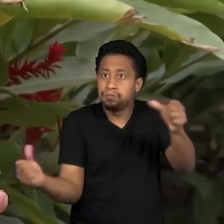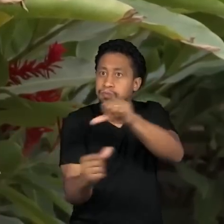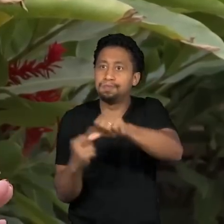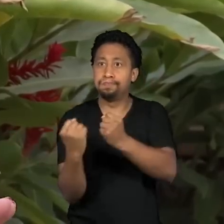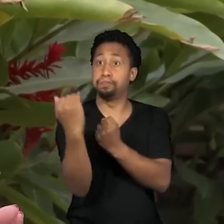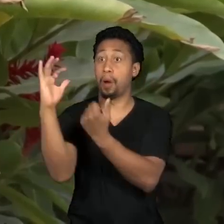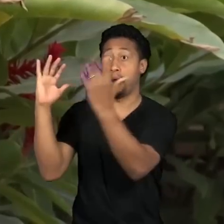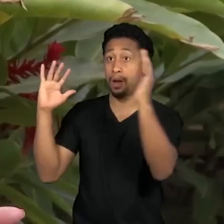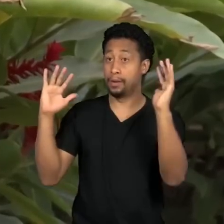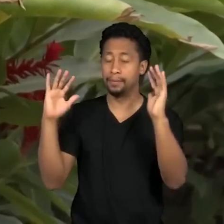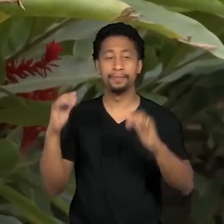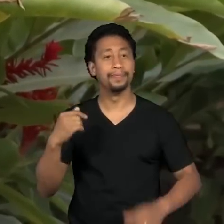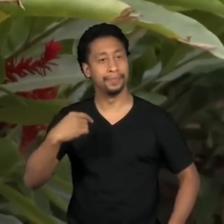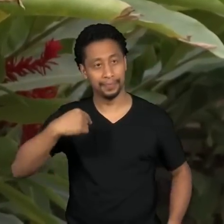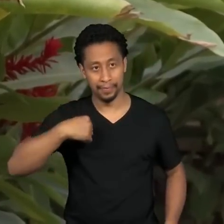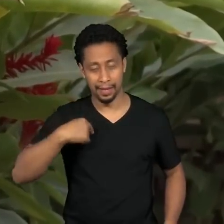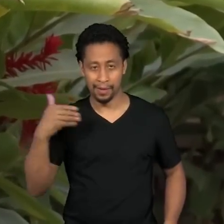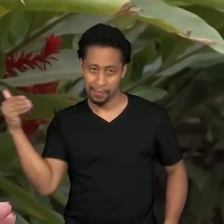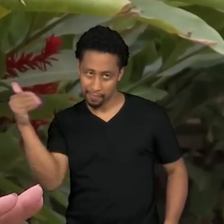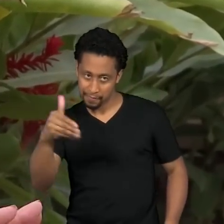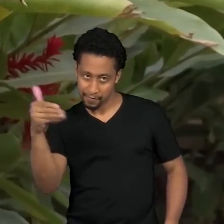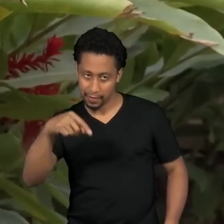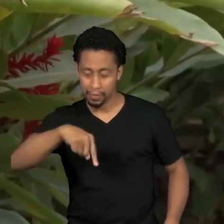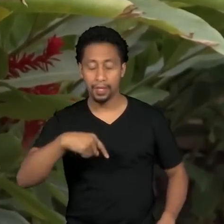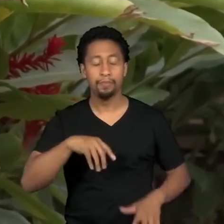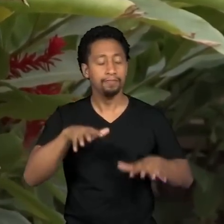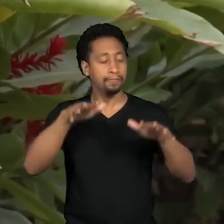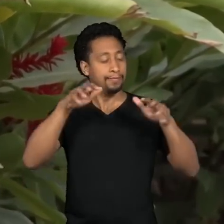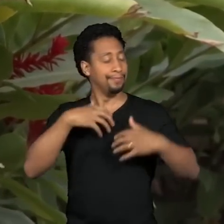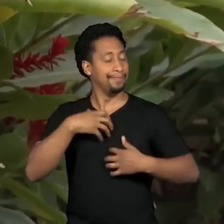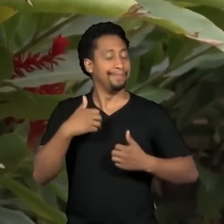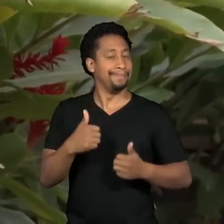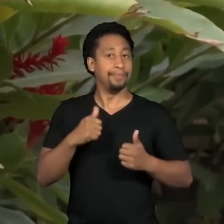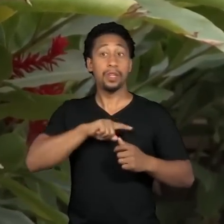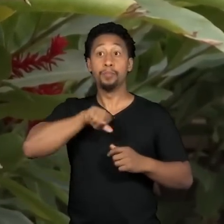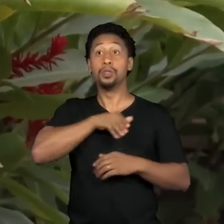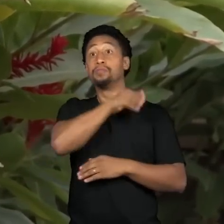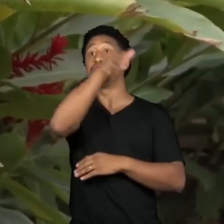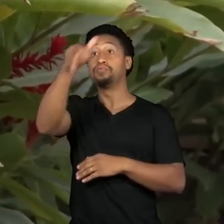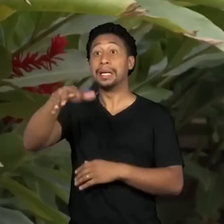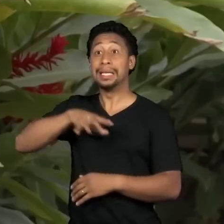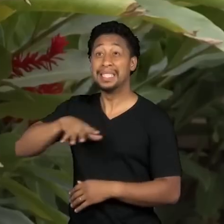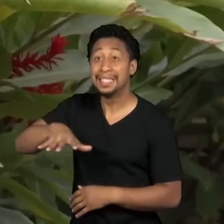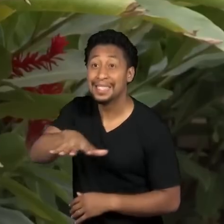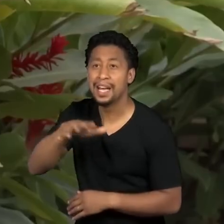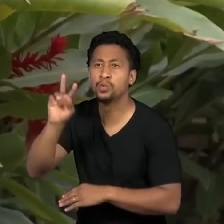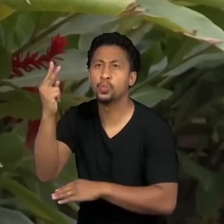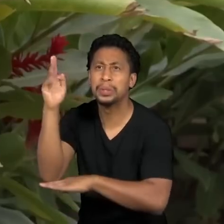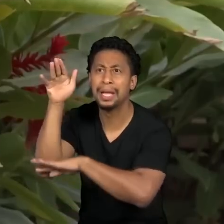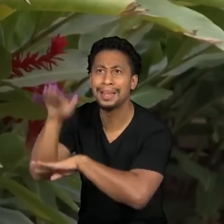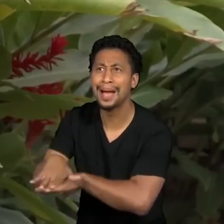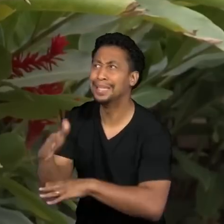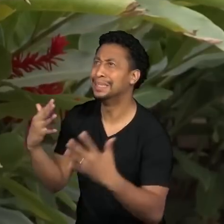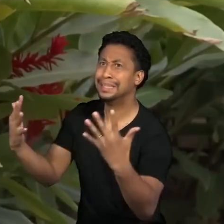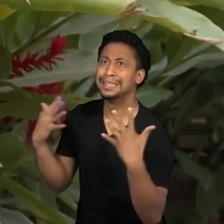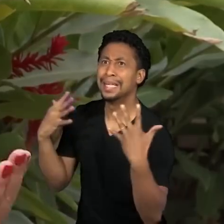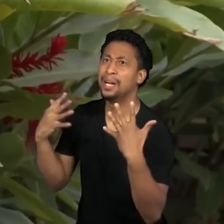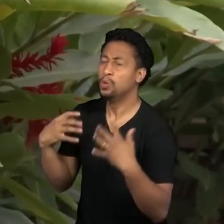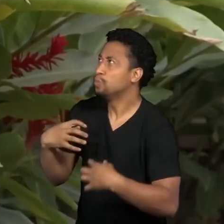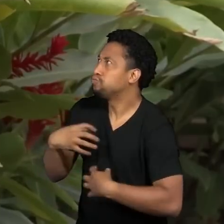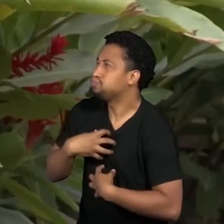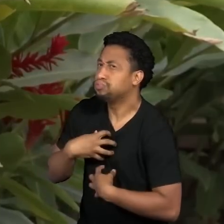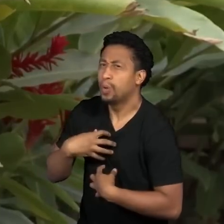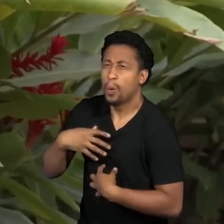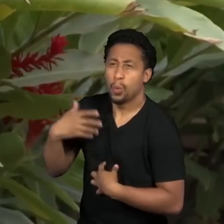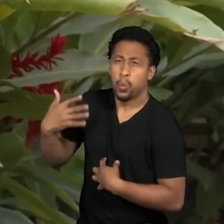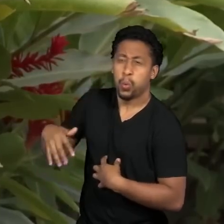for no centro da cidade mais ou menos 2 horas da tarde, no verão mesmo, você vê a diferença assim, nítida. O